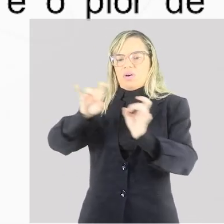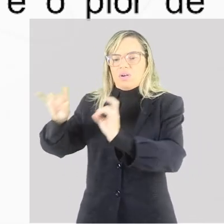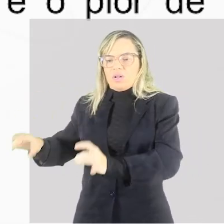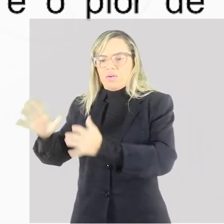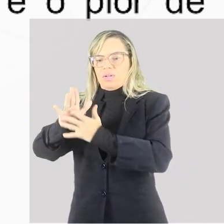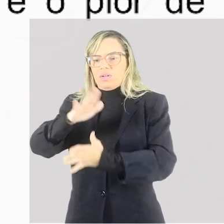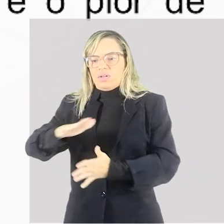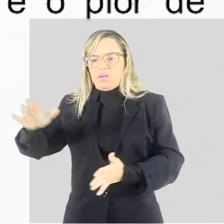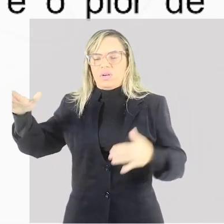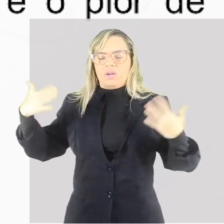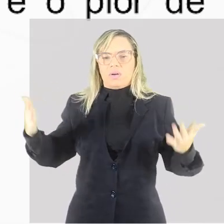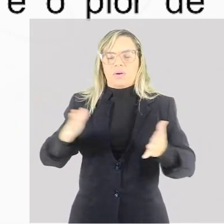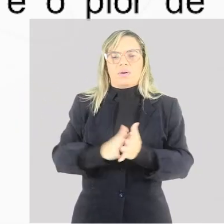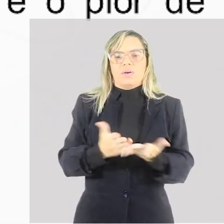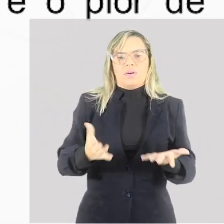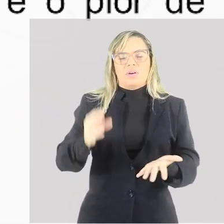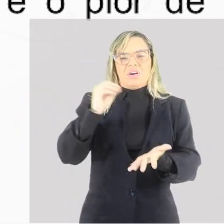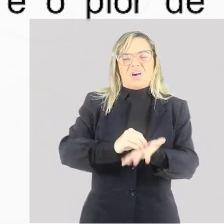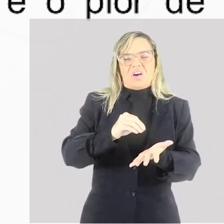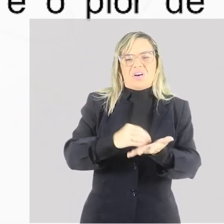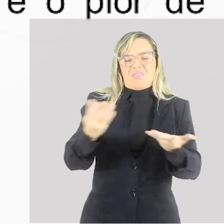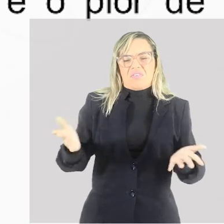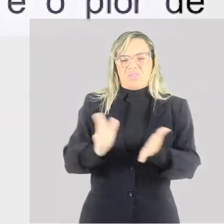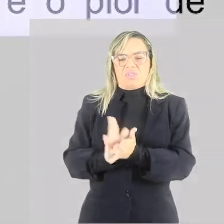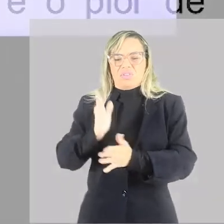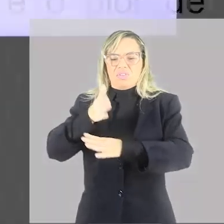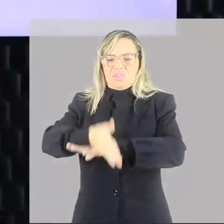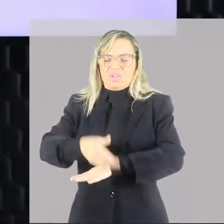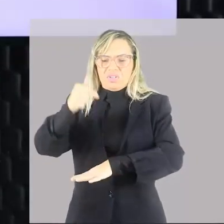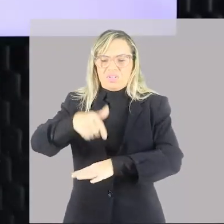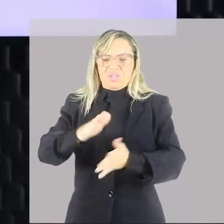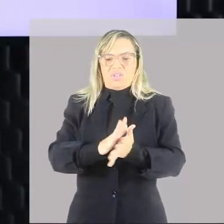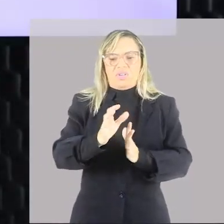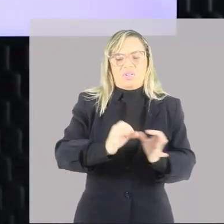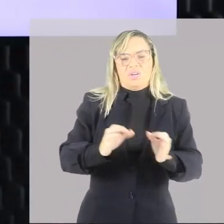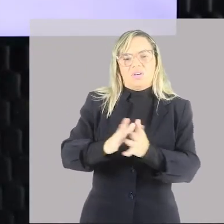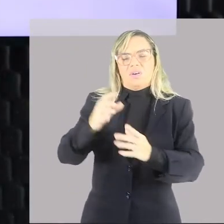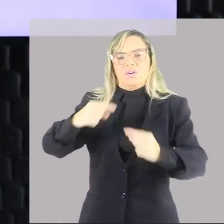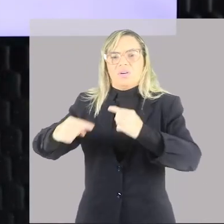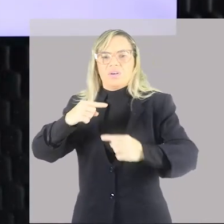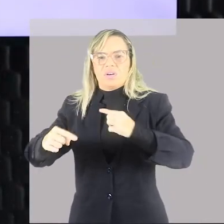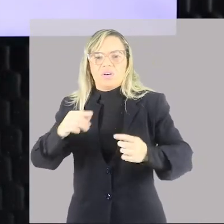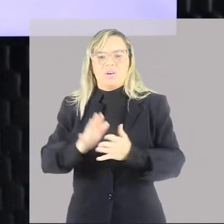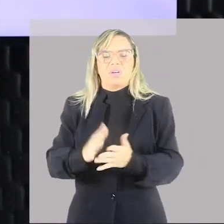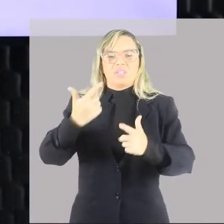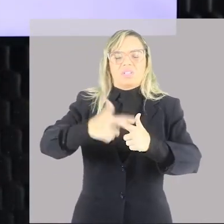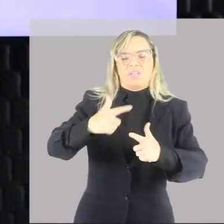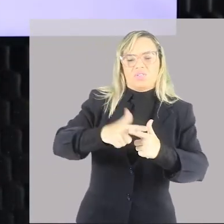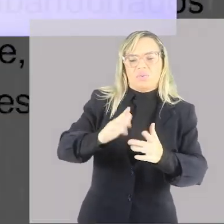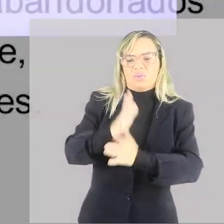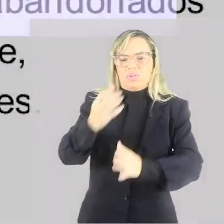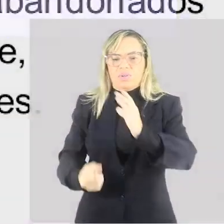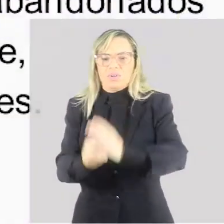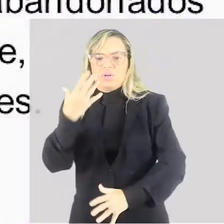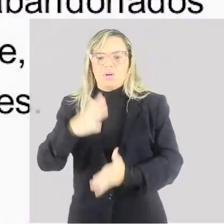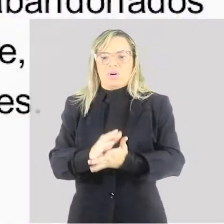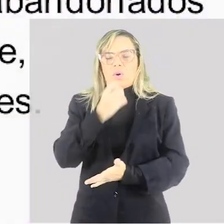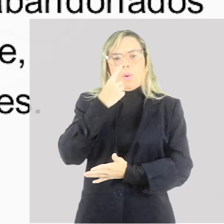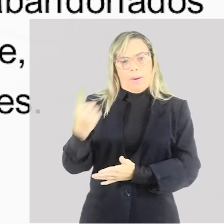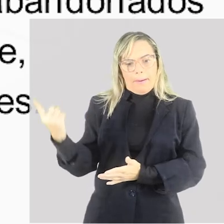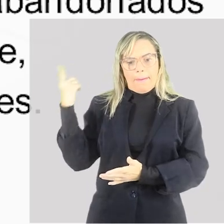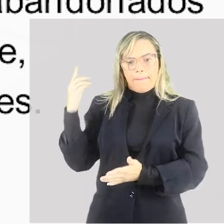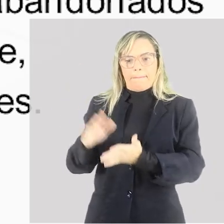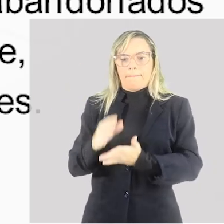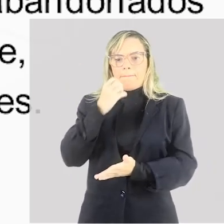claro, coordenada, consciente, racional, dentro da política, cria uma série de problemas. Bom, de acordo